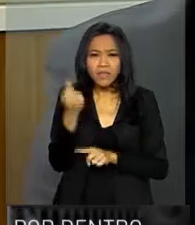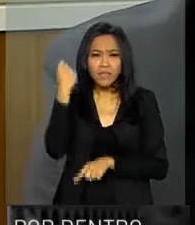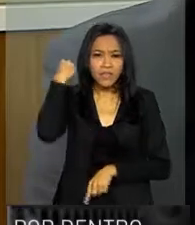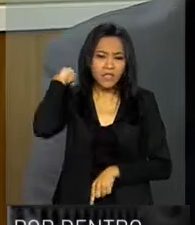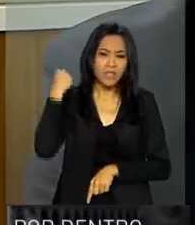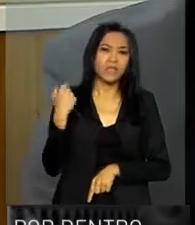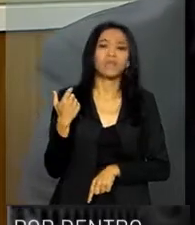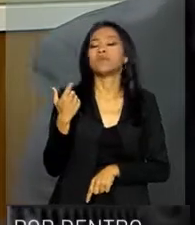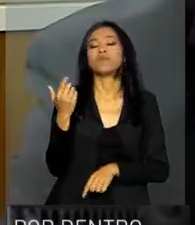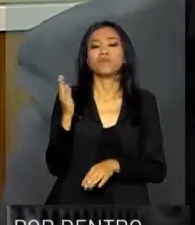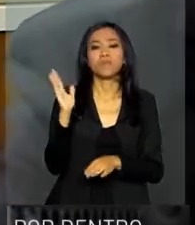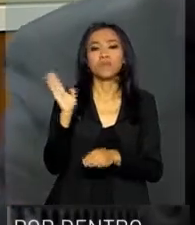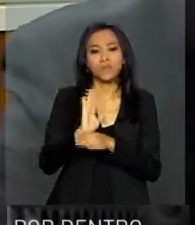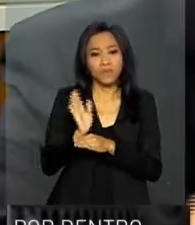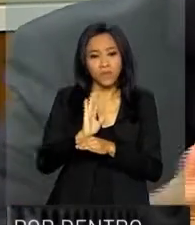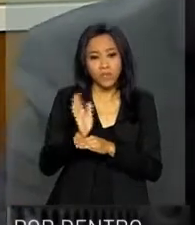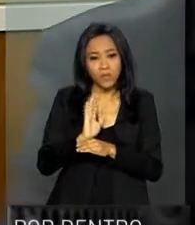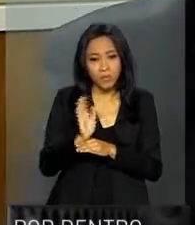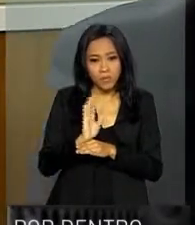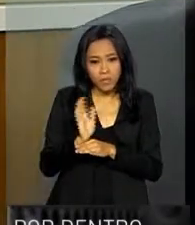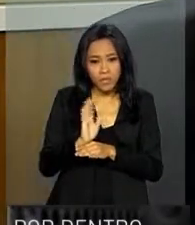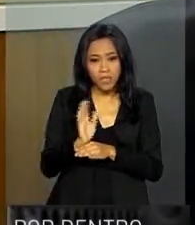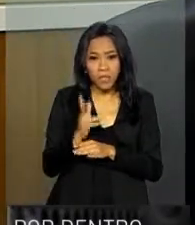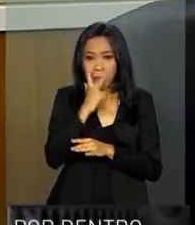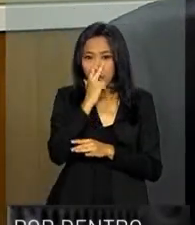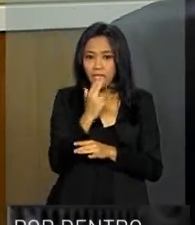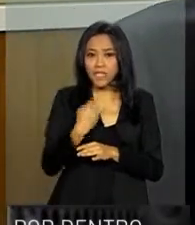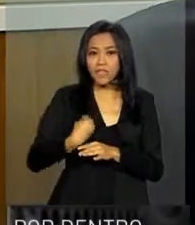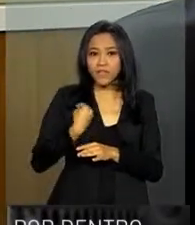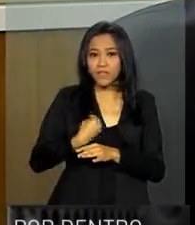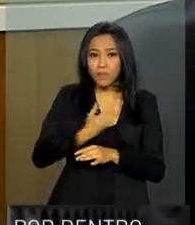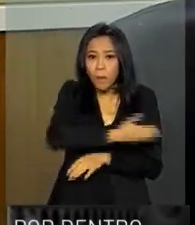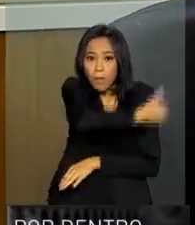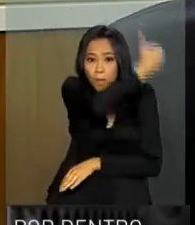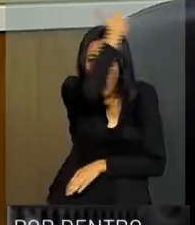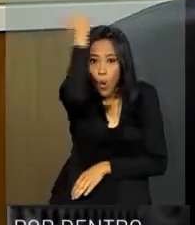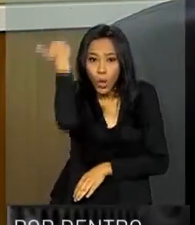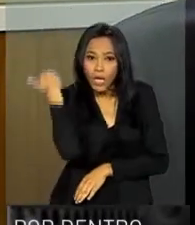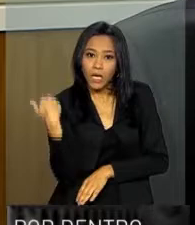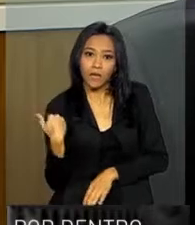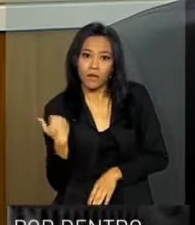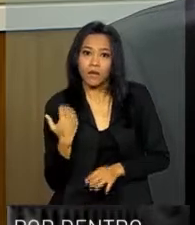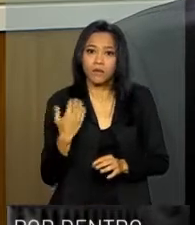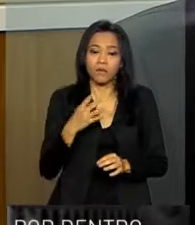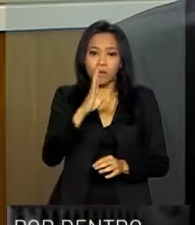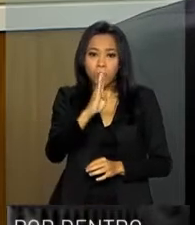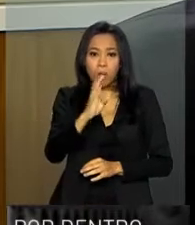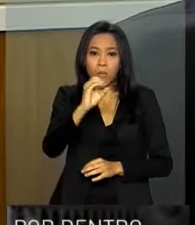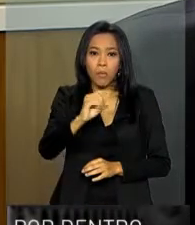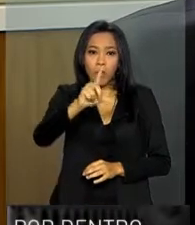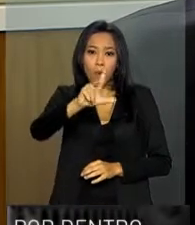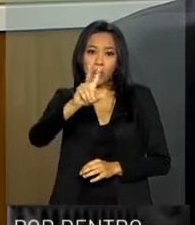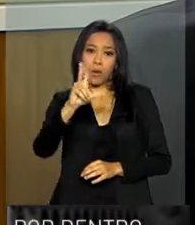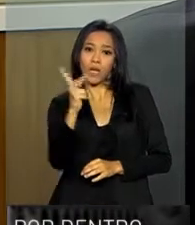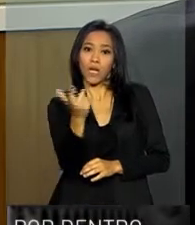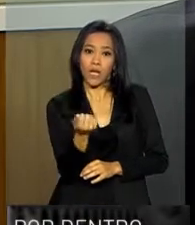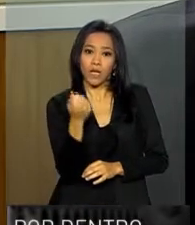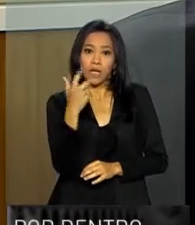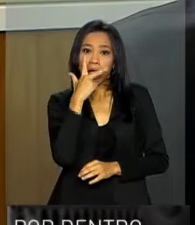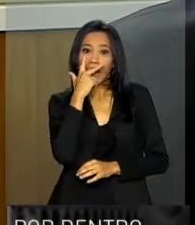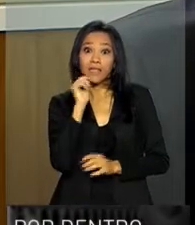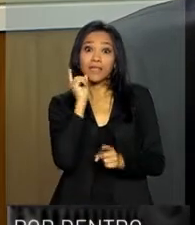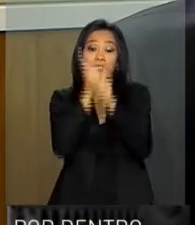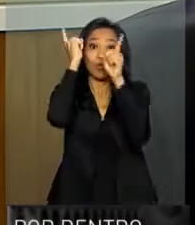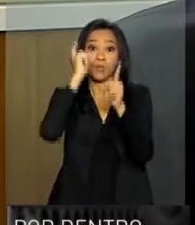turma celebra havia uma bolha e achava que aquele mundo até que ele descobriu que existe um mundo lá fora eu sinto que o